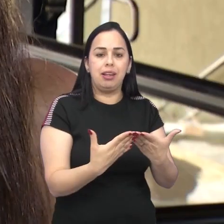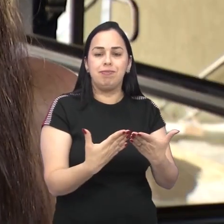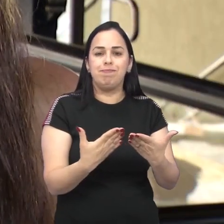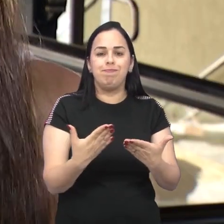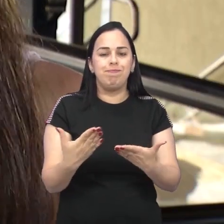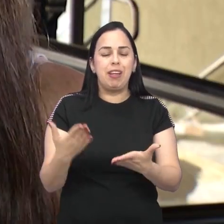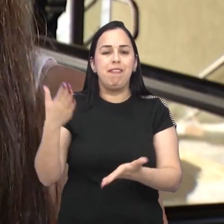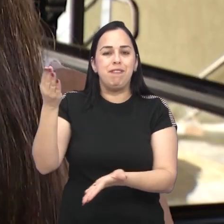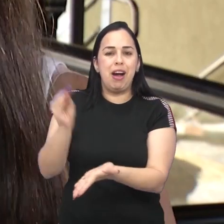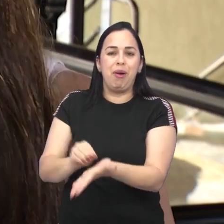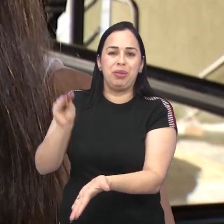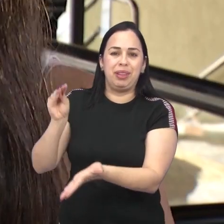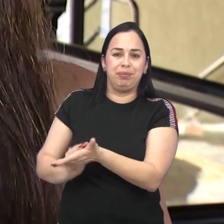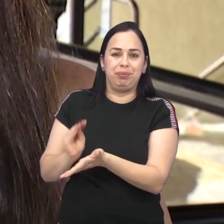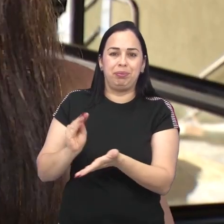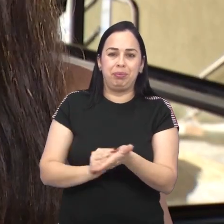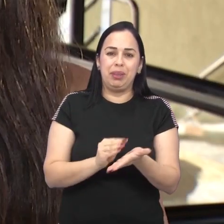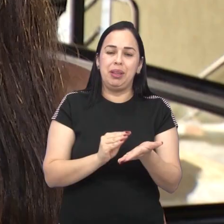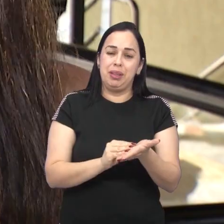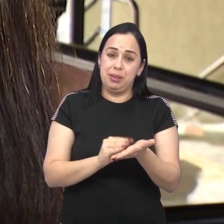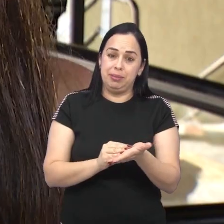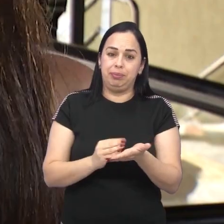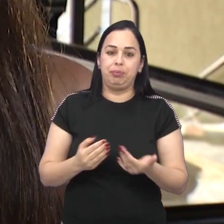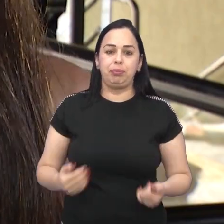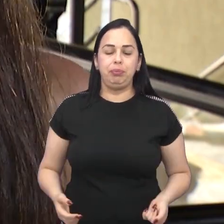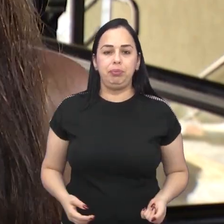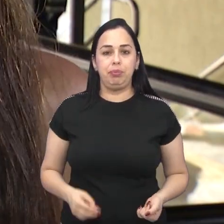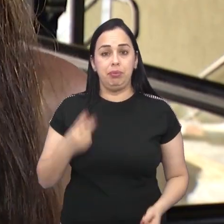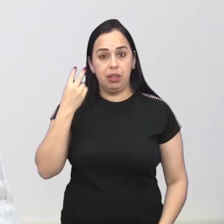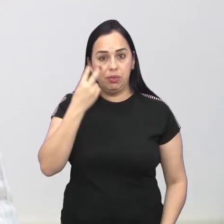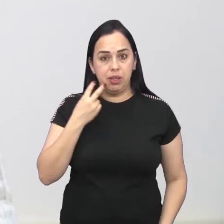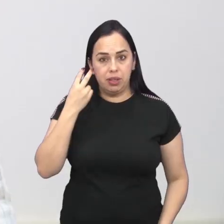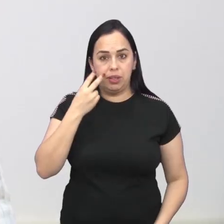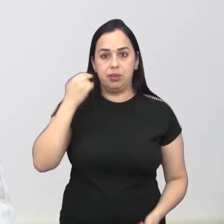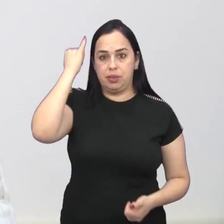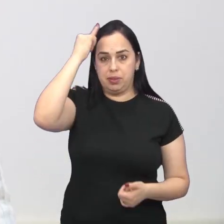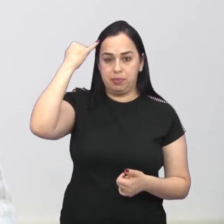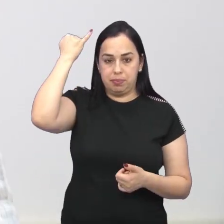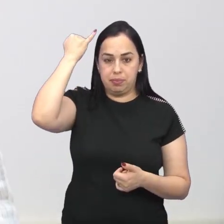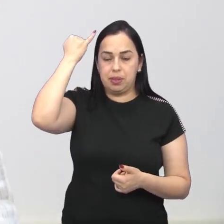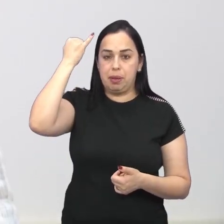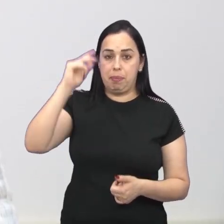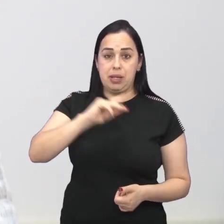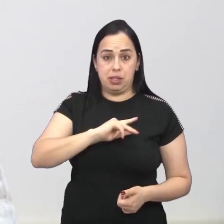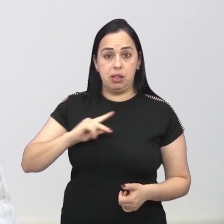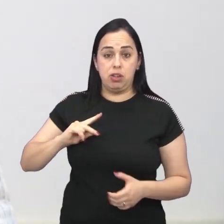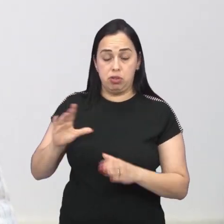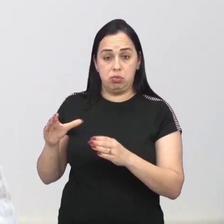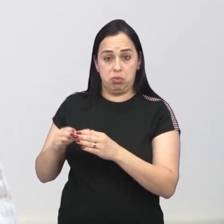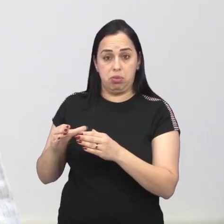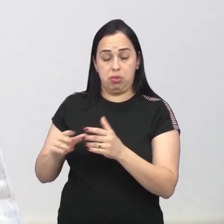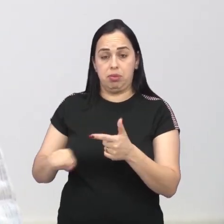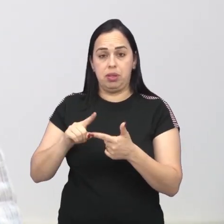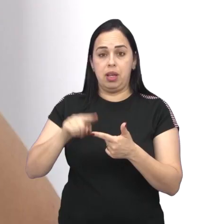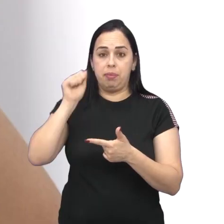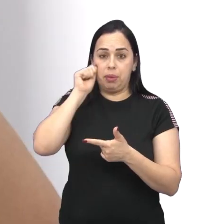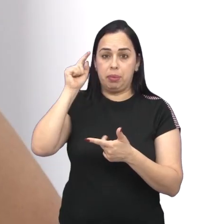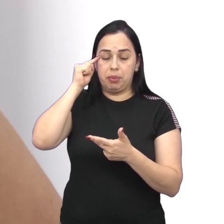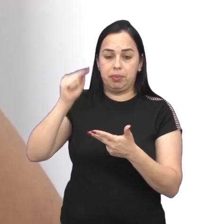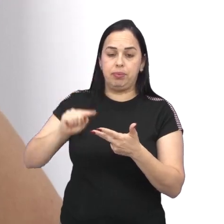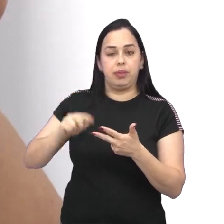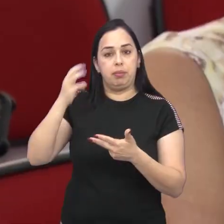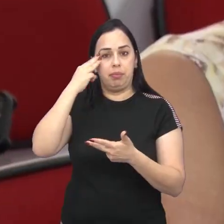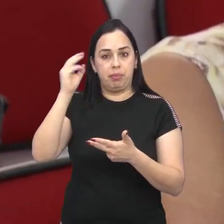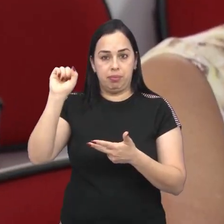garantir esse serviço, eles não têm chegado através da tabela SUS. Os vereadores Zé Cláudio, presidente da Frente,